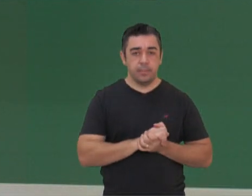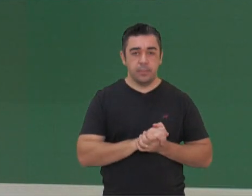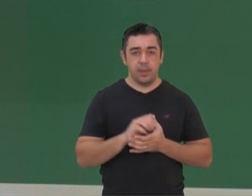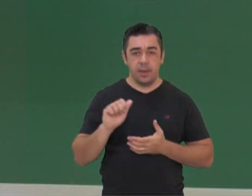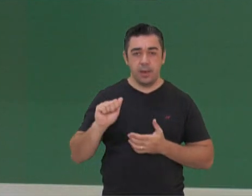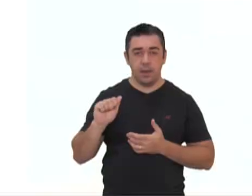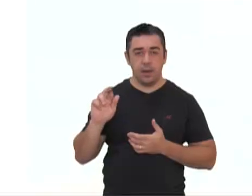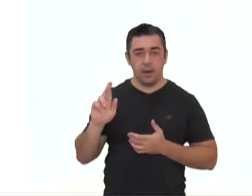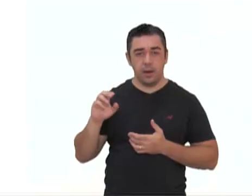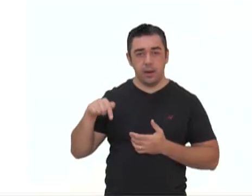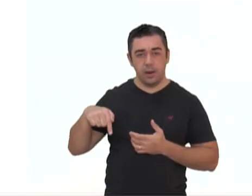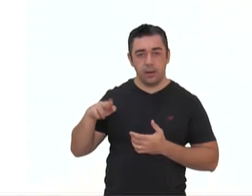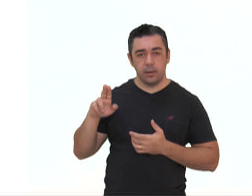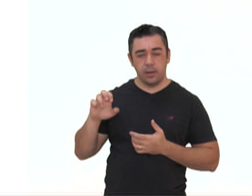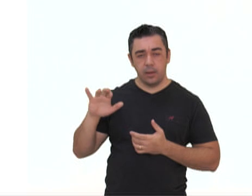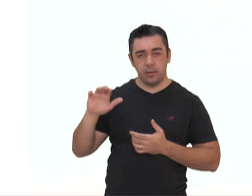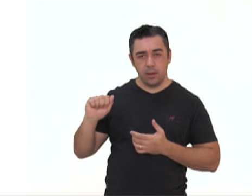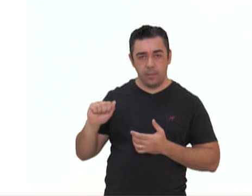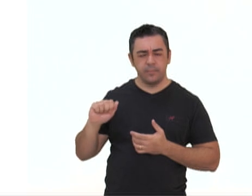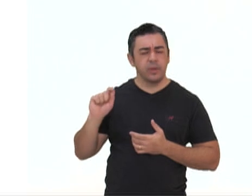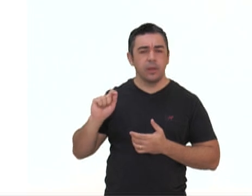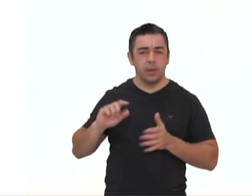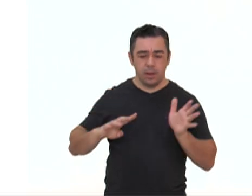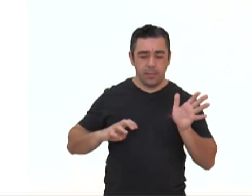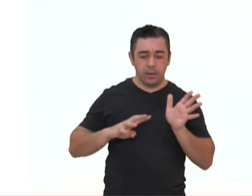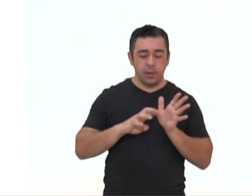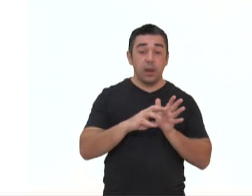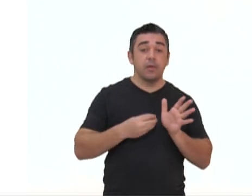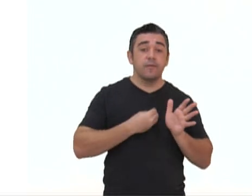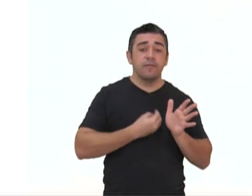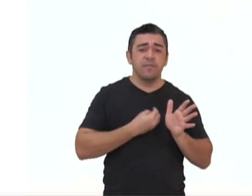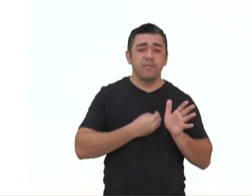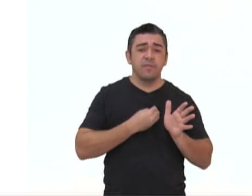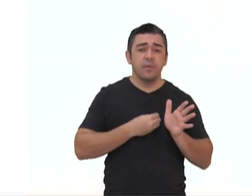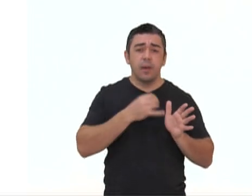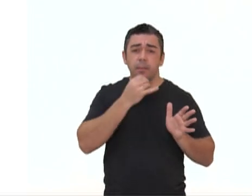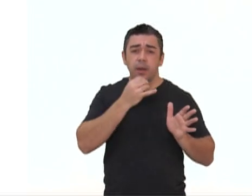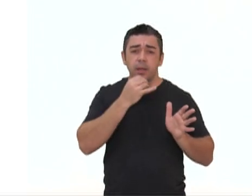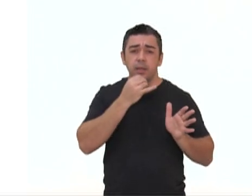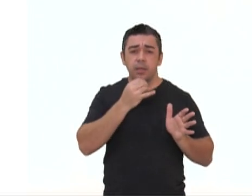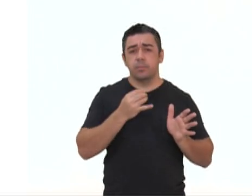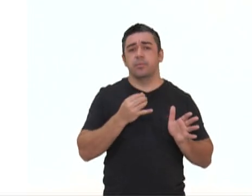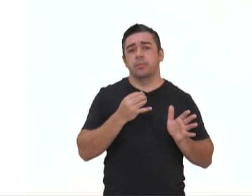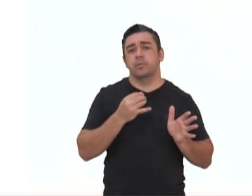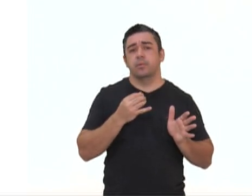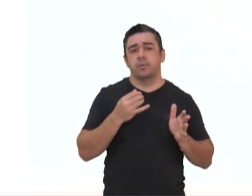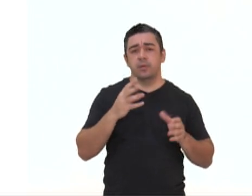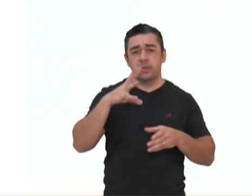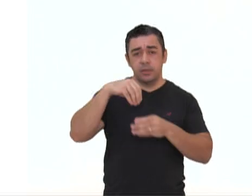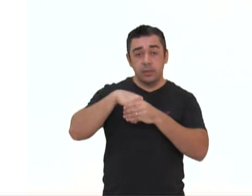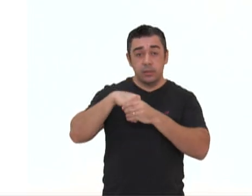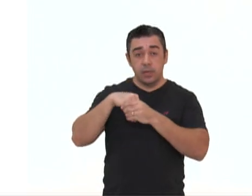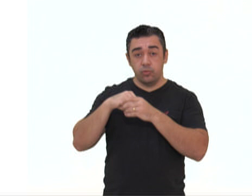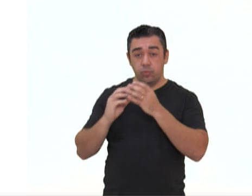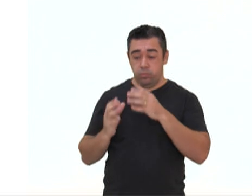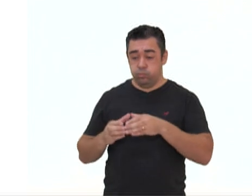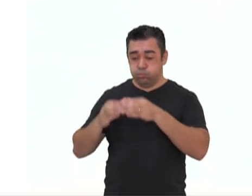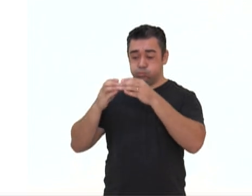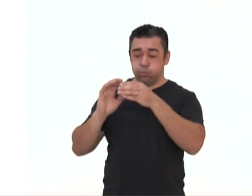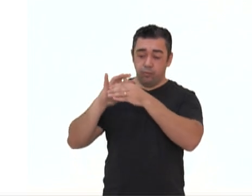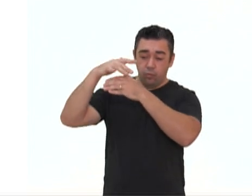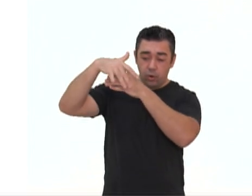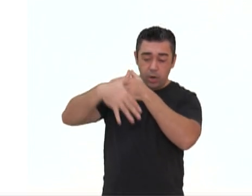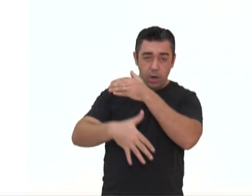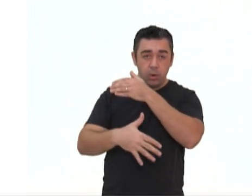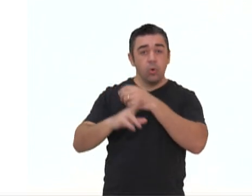Arqueia, são aquelas bactérias, as arqueobactérias, que vivem em locais extremos, as extremófilas, que é dentro de vulcão, no fundo do mar.